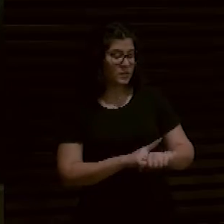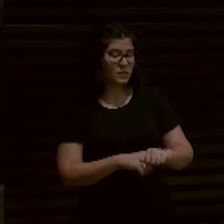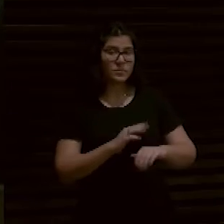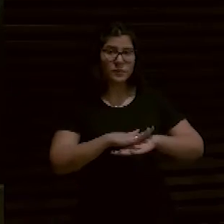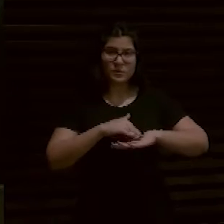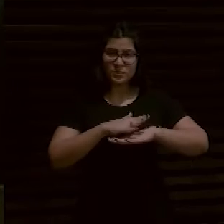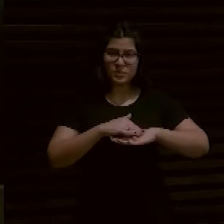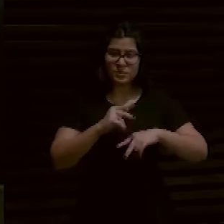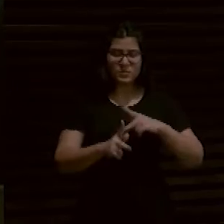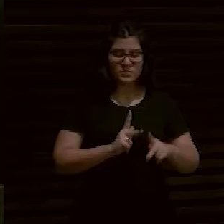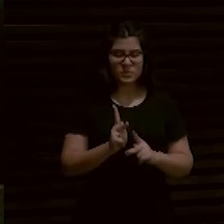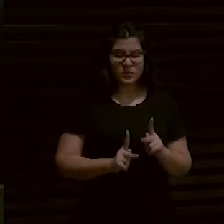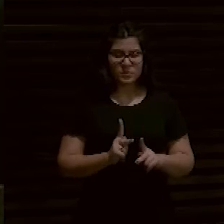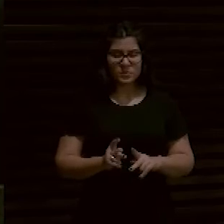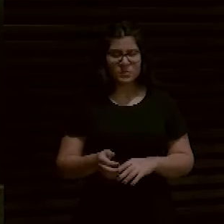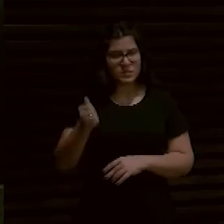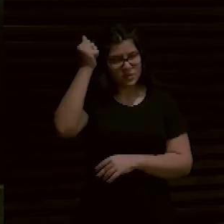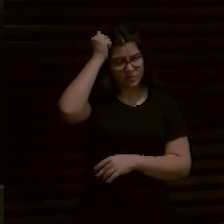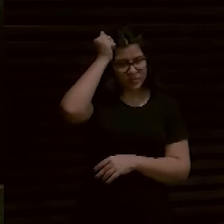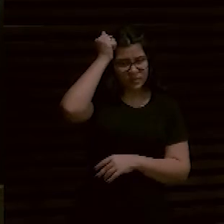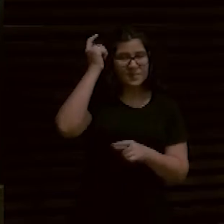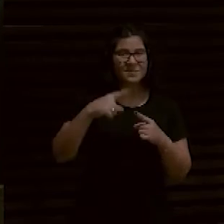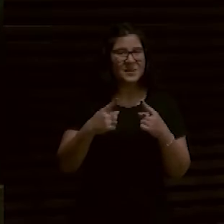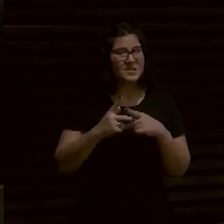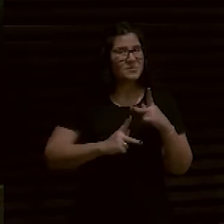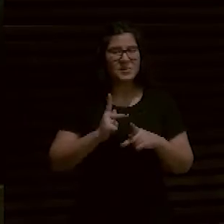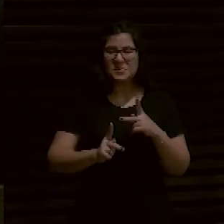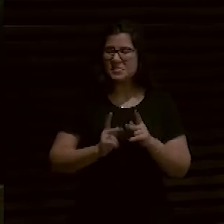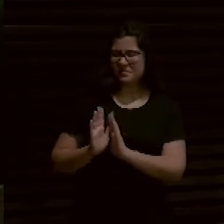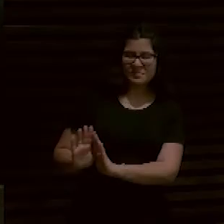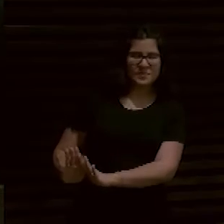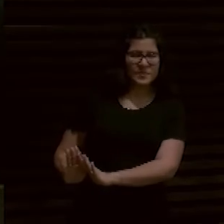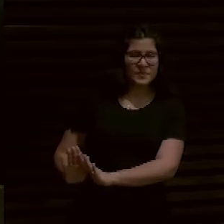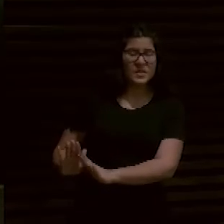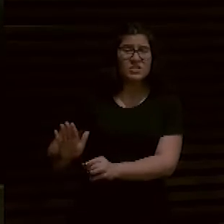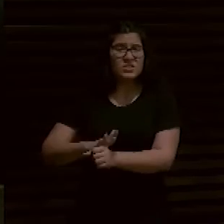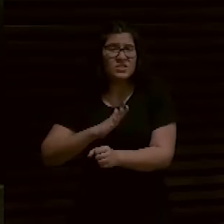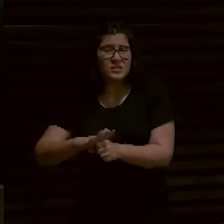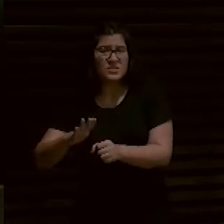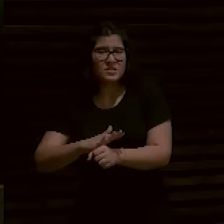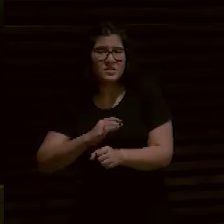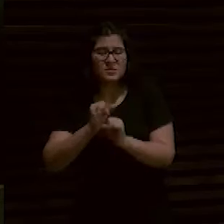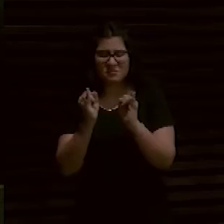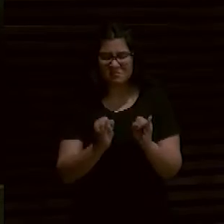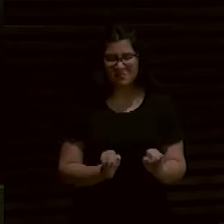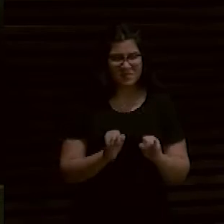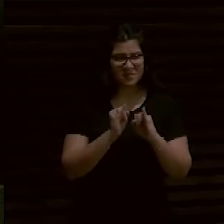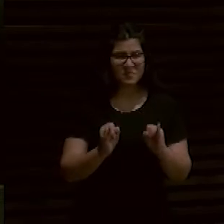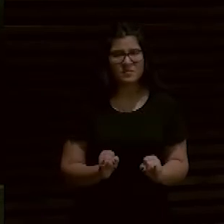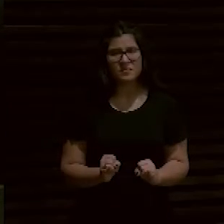ao arrependimento. Mas o povo não escuta. Eles estão cheios de Baal, inclusive no